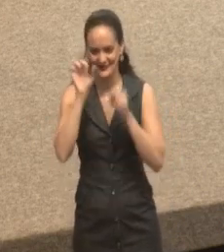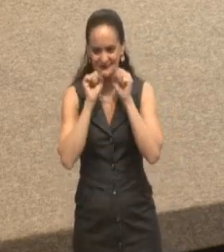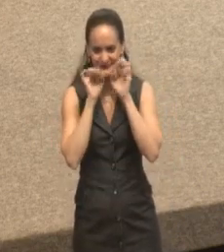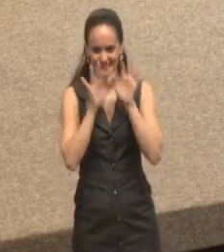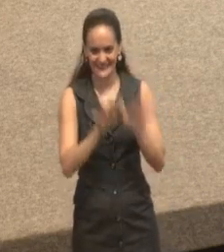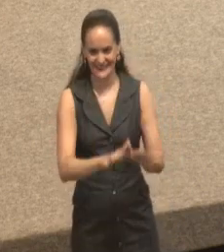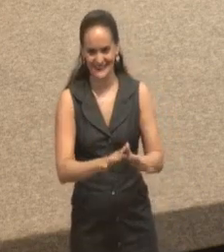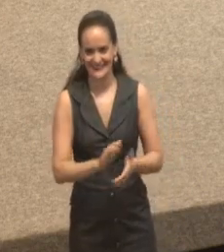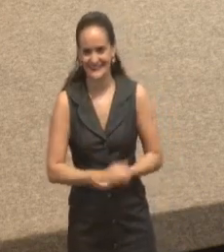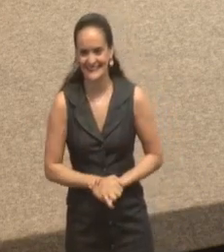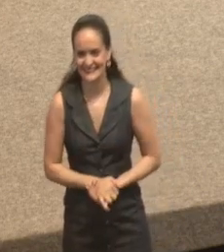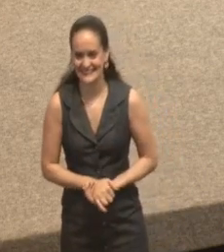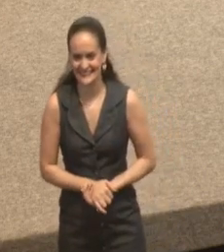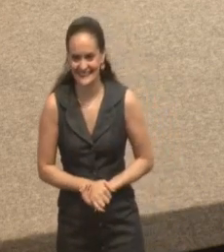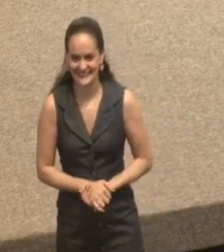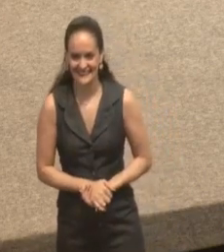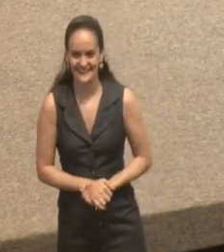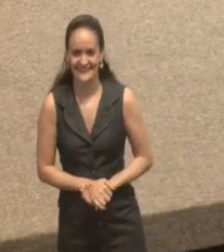abençoe.